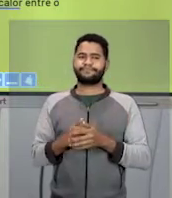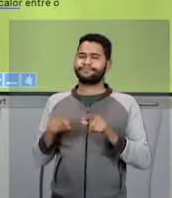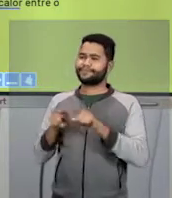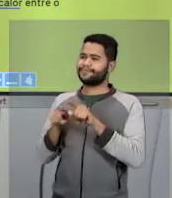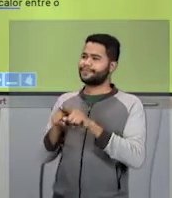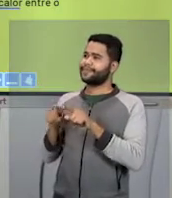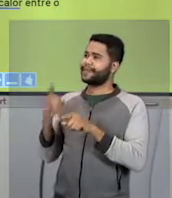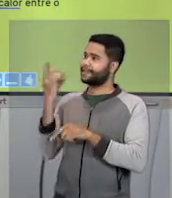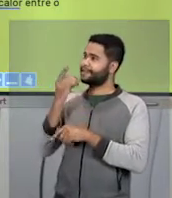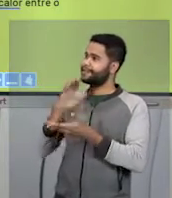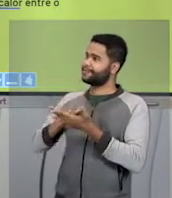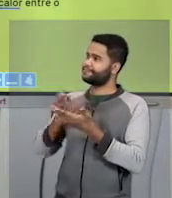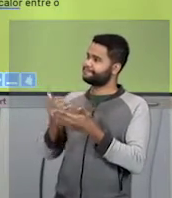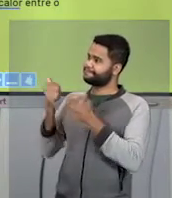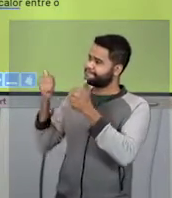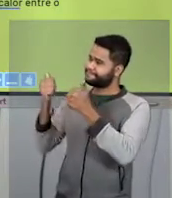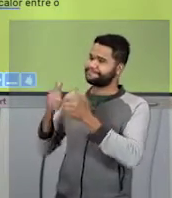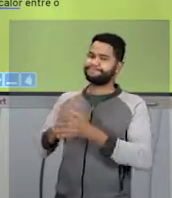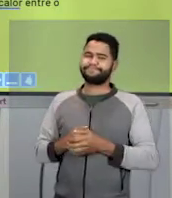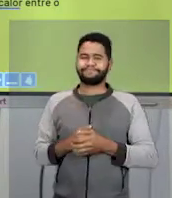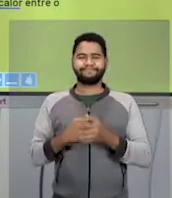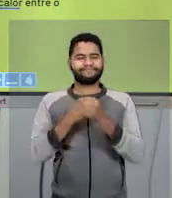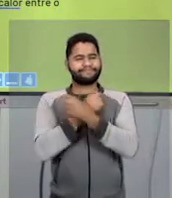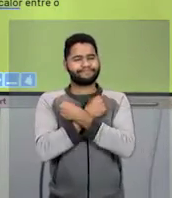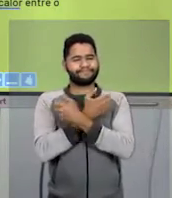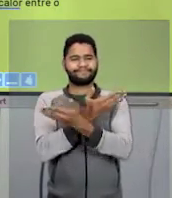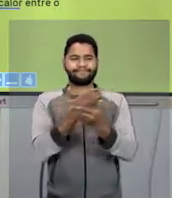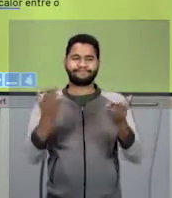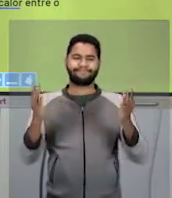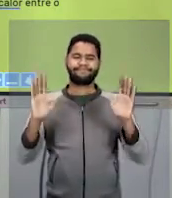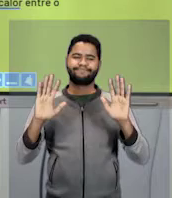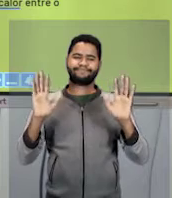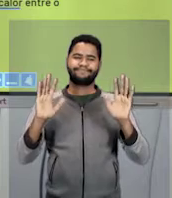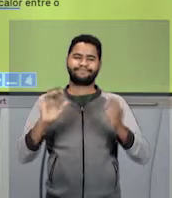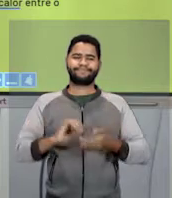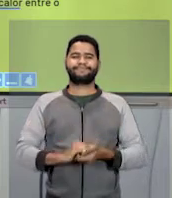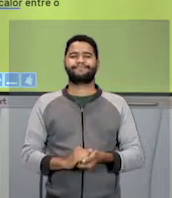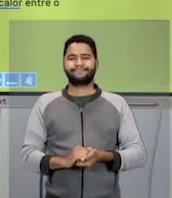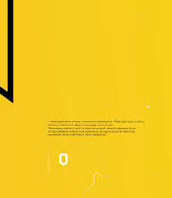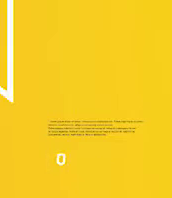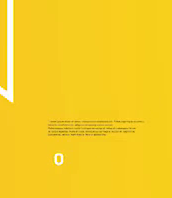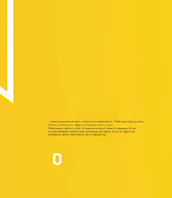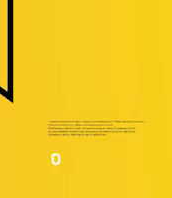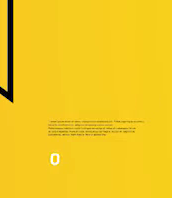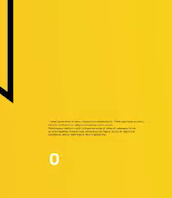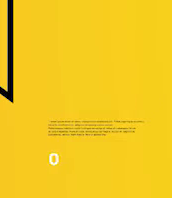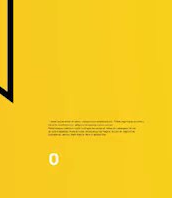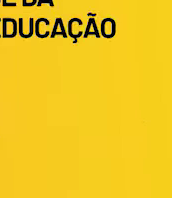agradeço ao Daniel aqui conosco. Um grande abraço a todos e até a próxima aula.